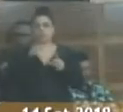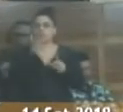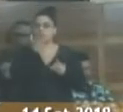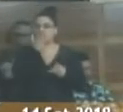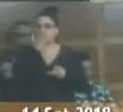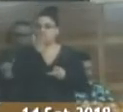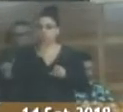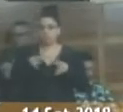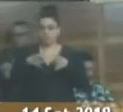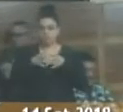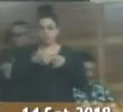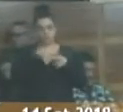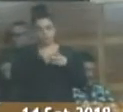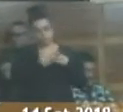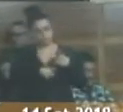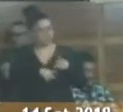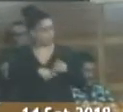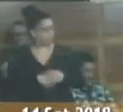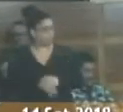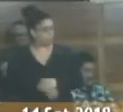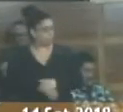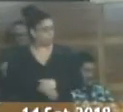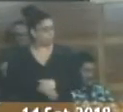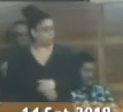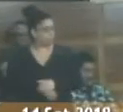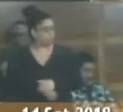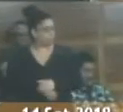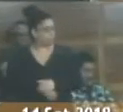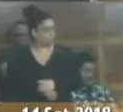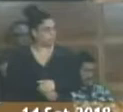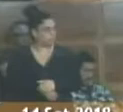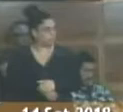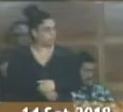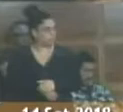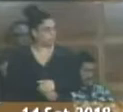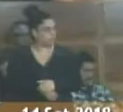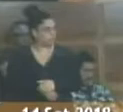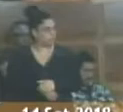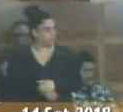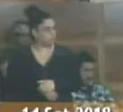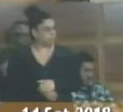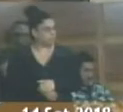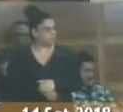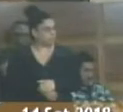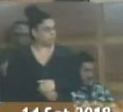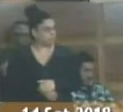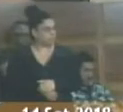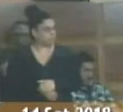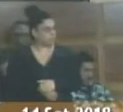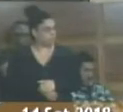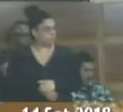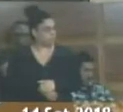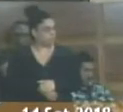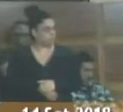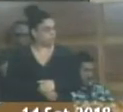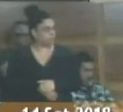no... como é que fala, Felipe? Na cidade, como é que